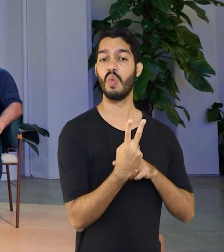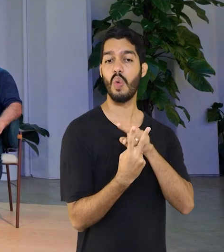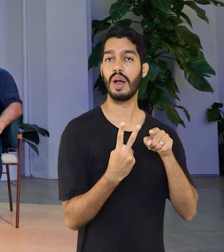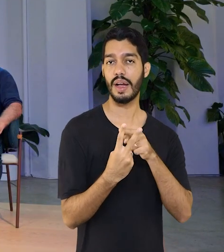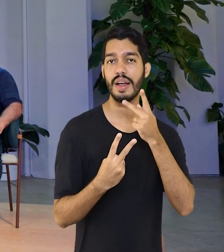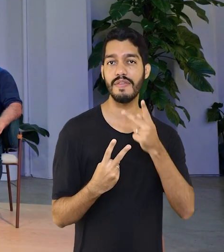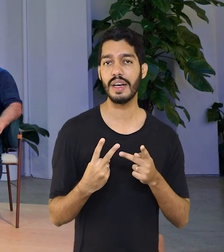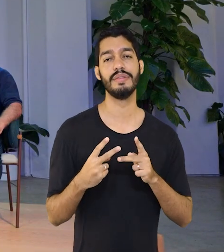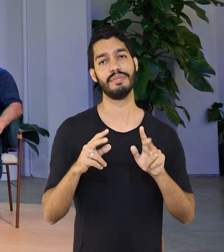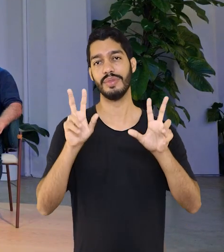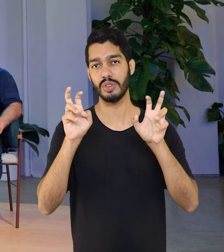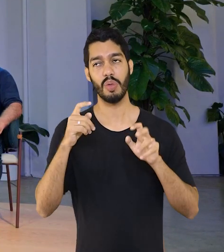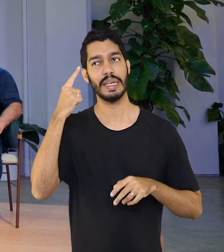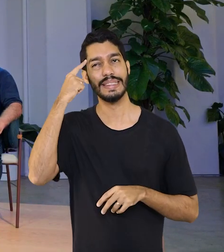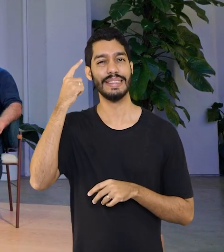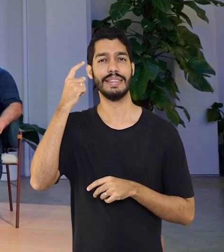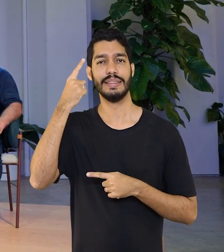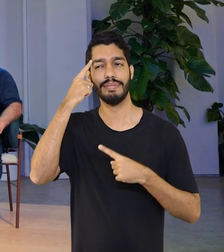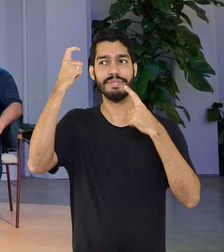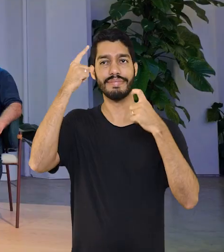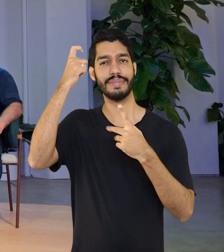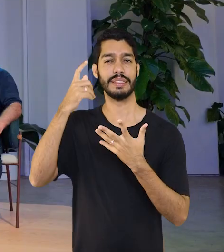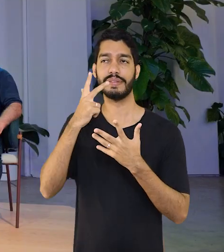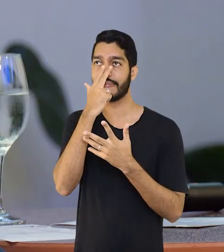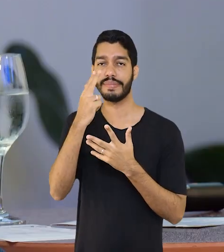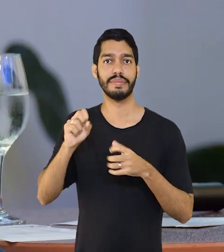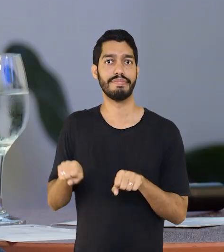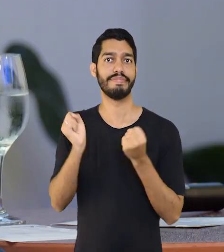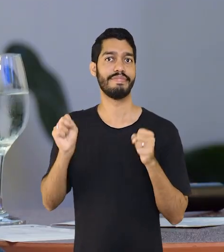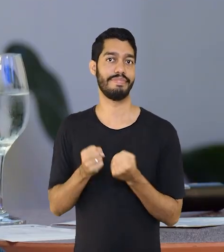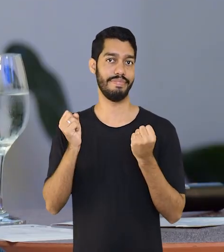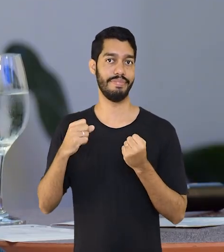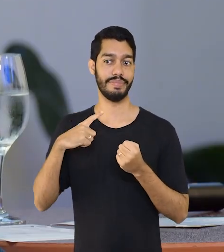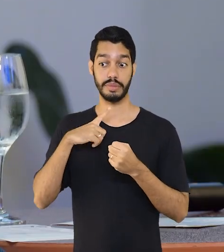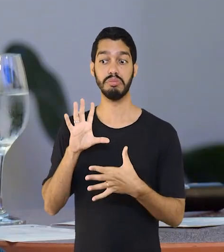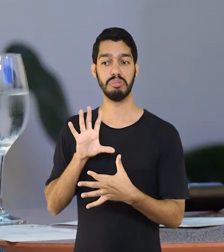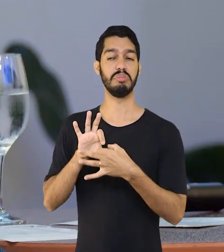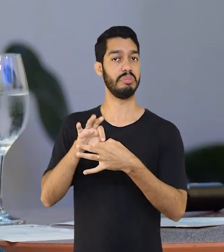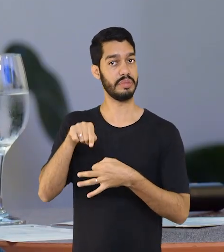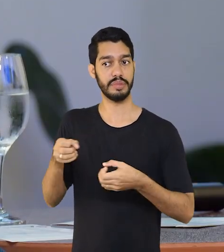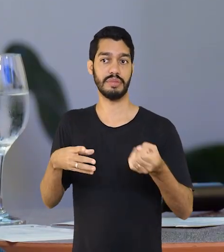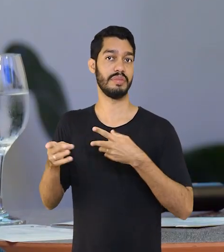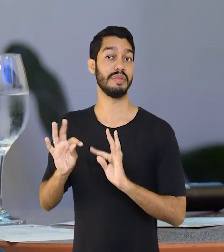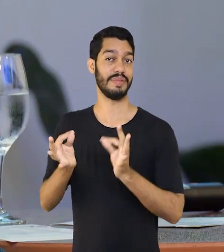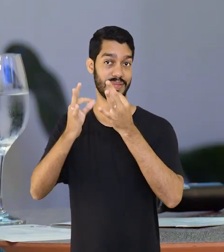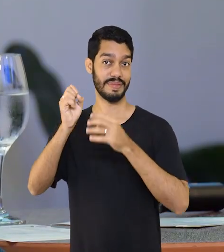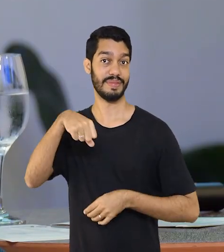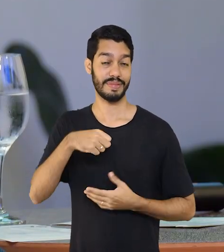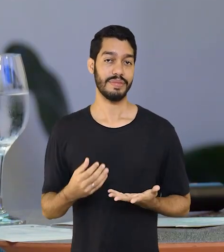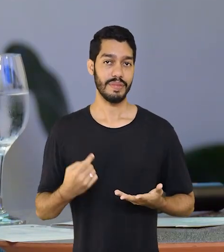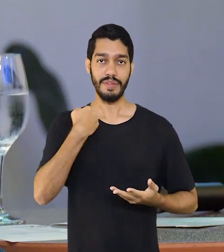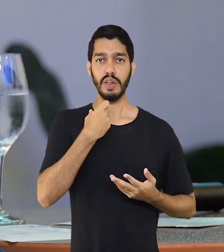isso, os outros 2 trataram do que se chama de destruição criativa. que também tem a ver com a inovação tecnológica, ou